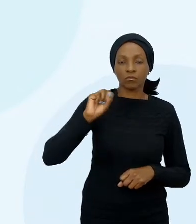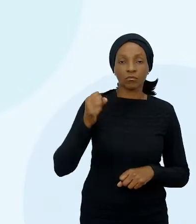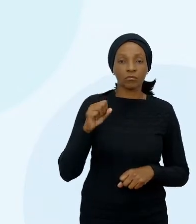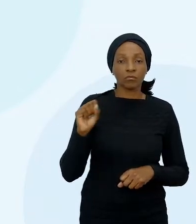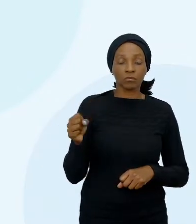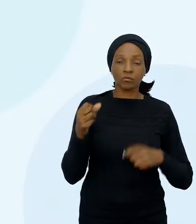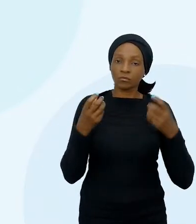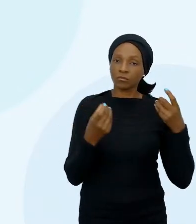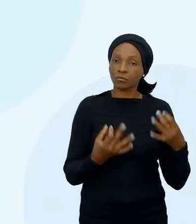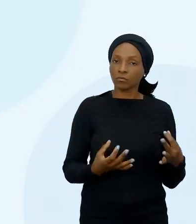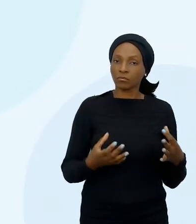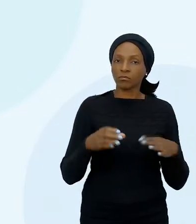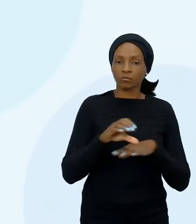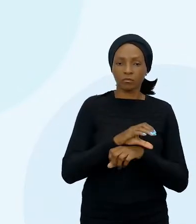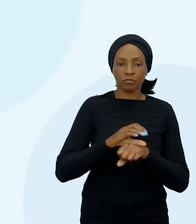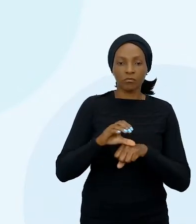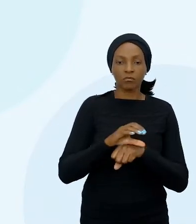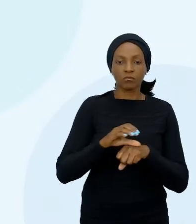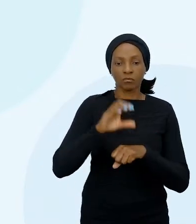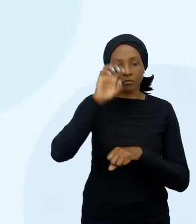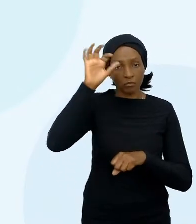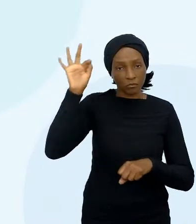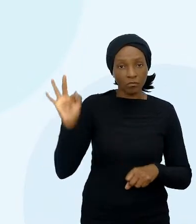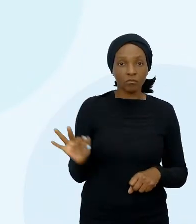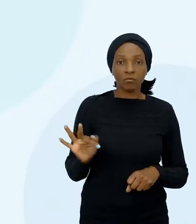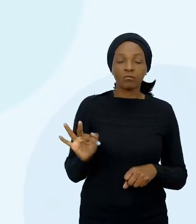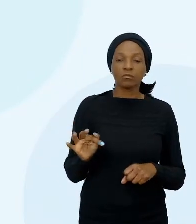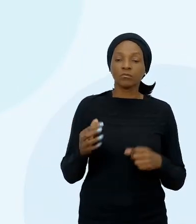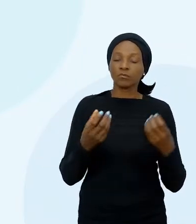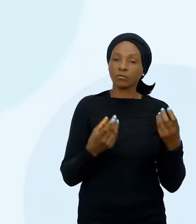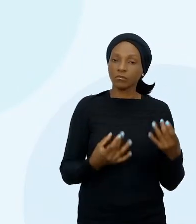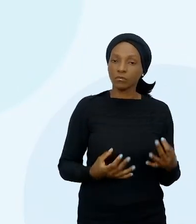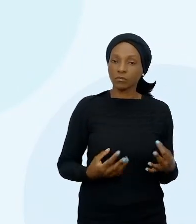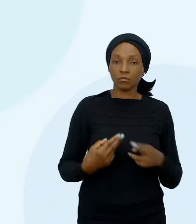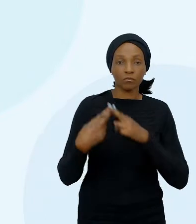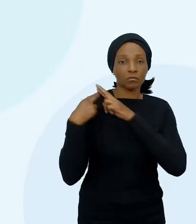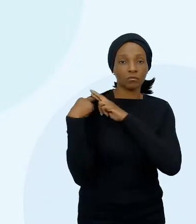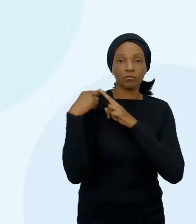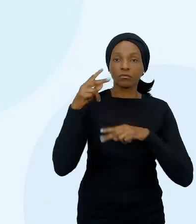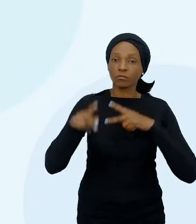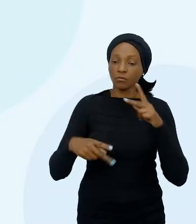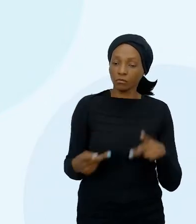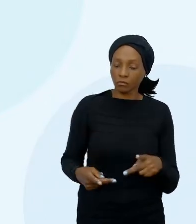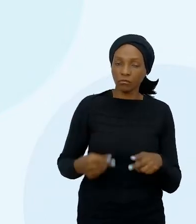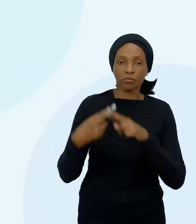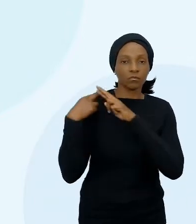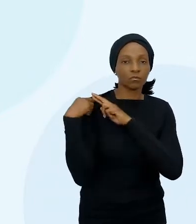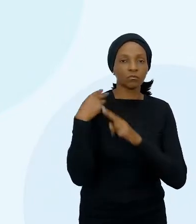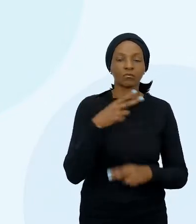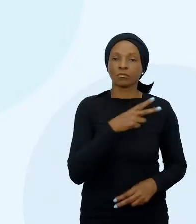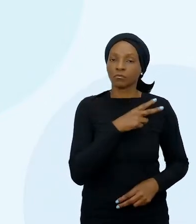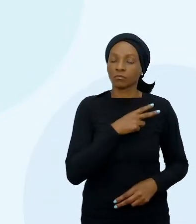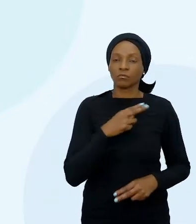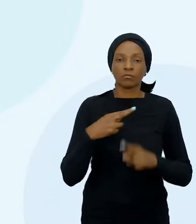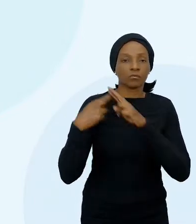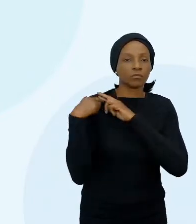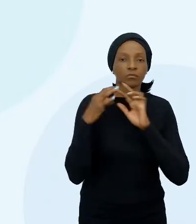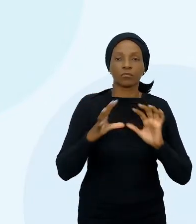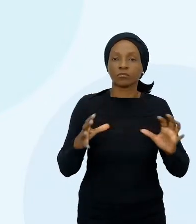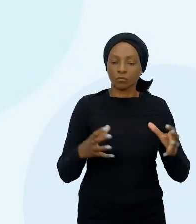diz a Constituição Federal? É do dever público ou privado e da